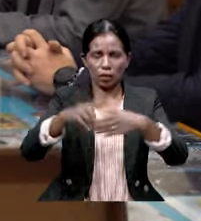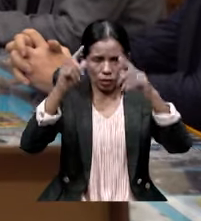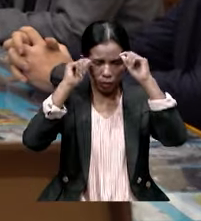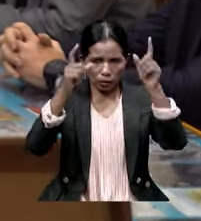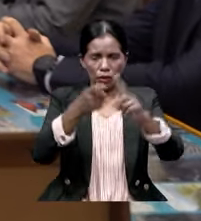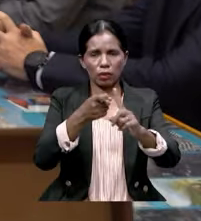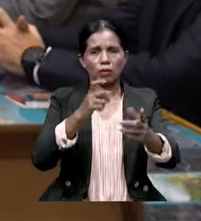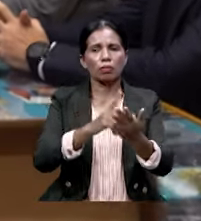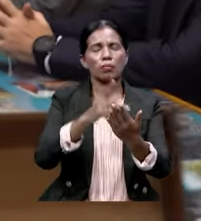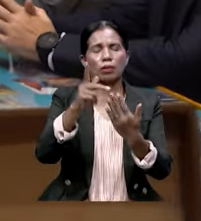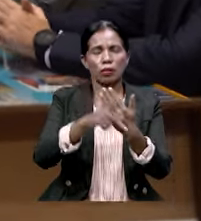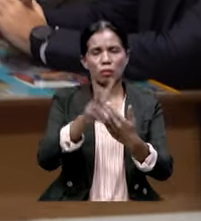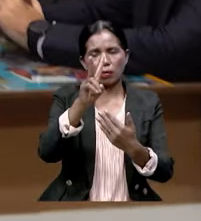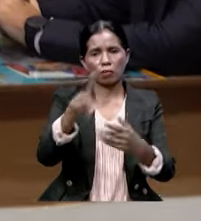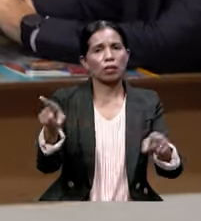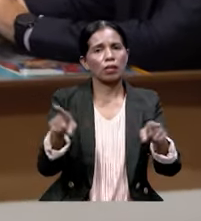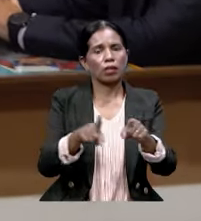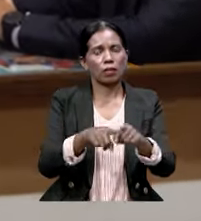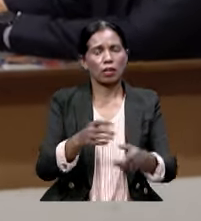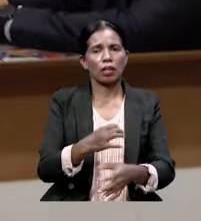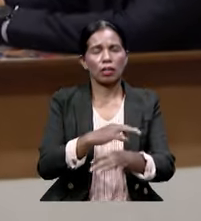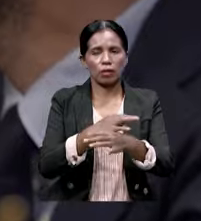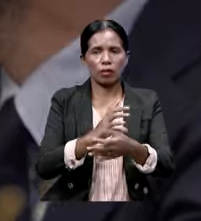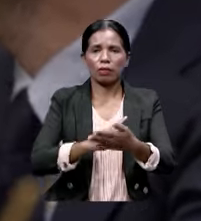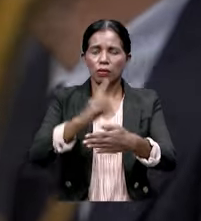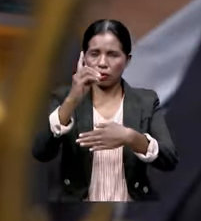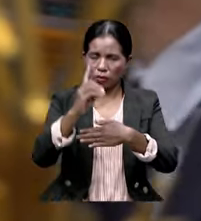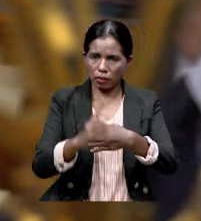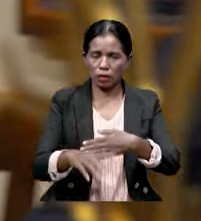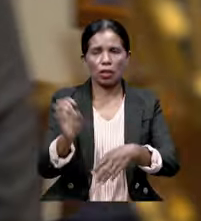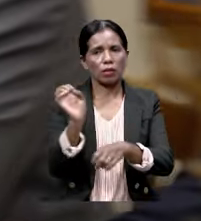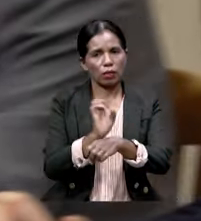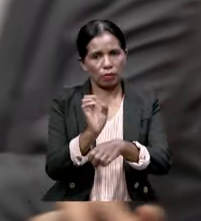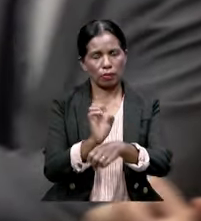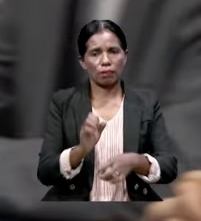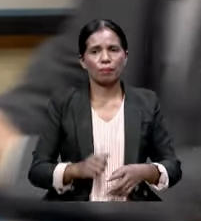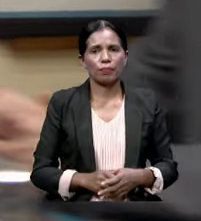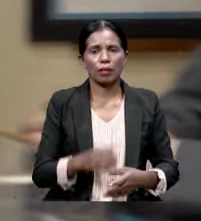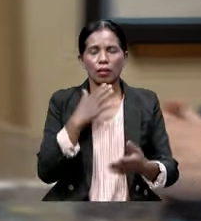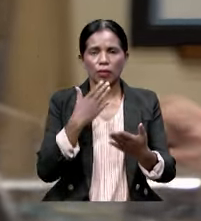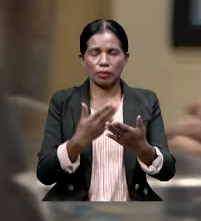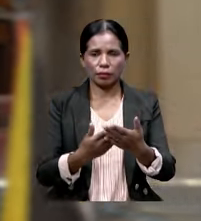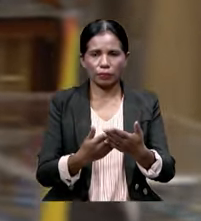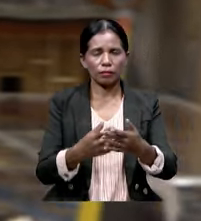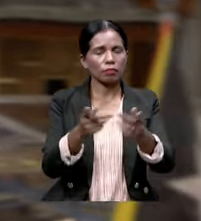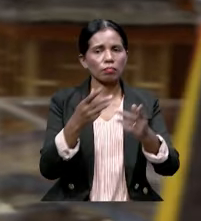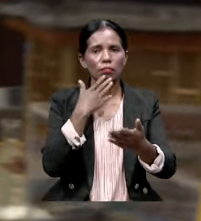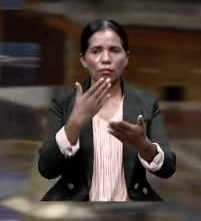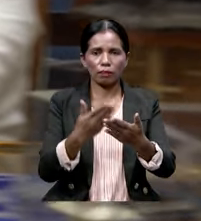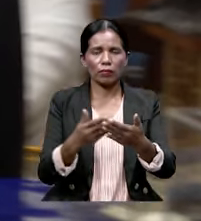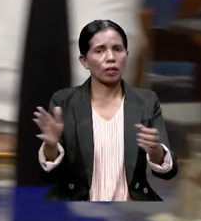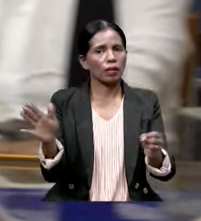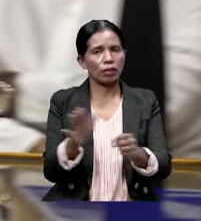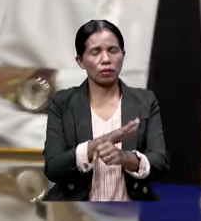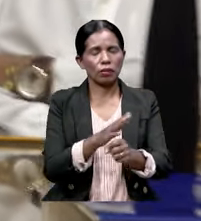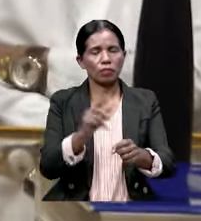husi programa rua makanesan recuperasaun no desenvolvimento ekonomiko. Nebe diak ba meio ambiente, nebe sustentável, no